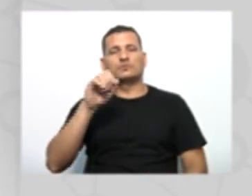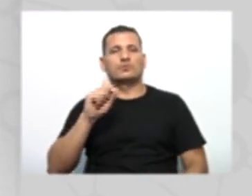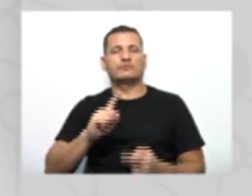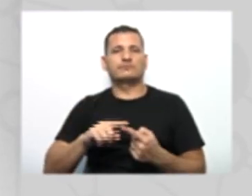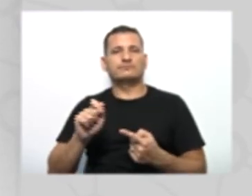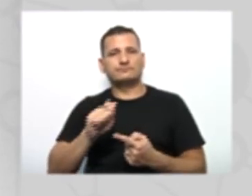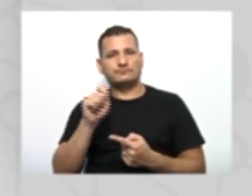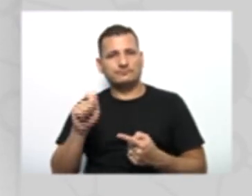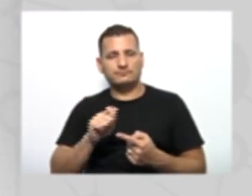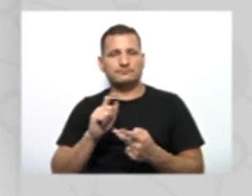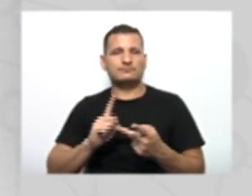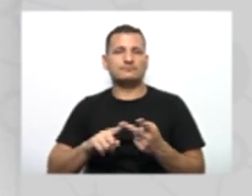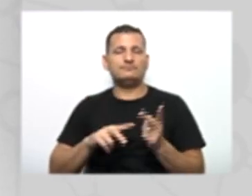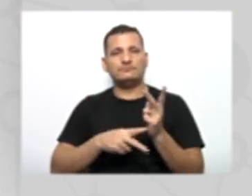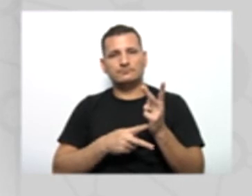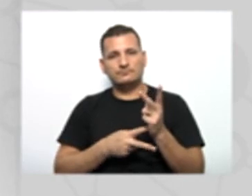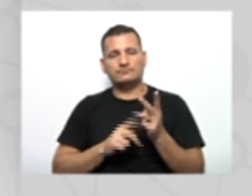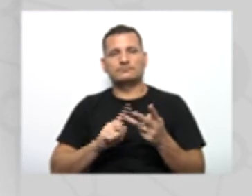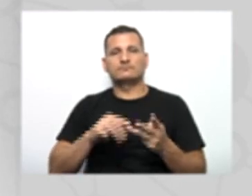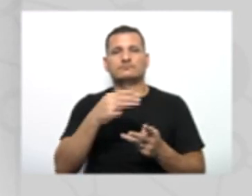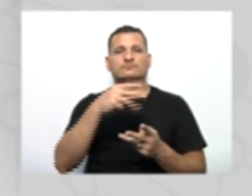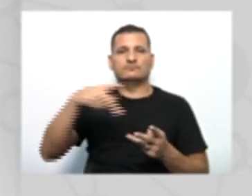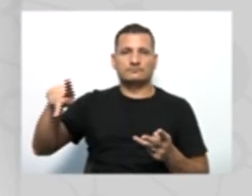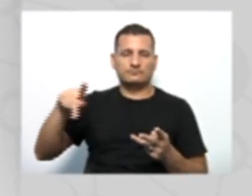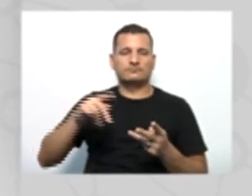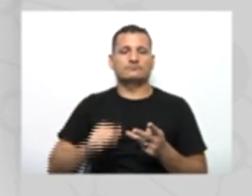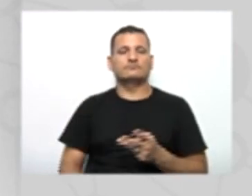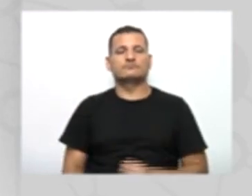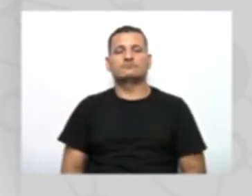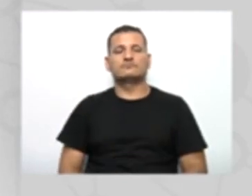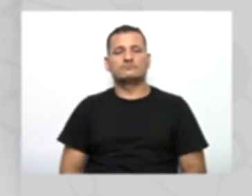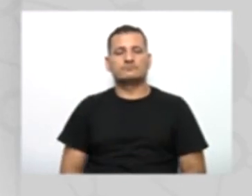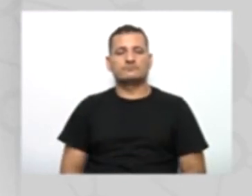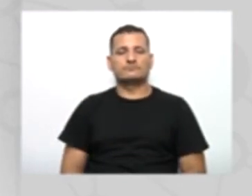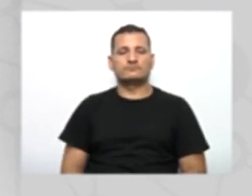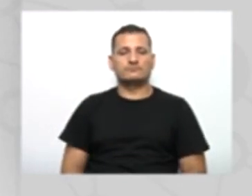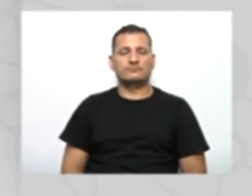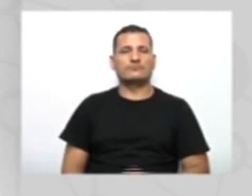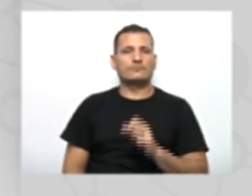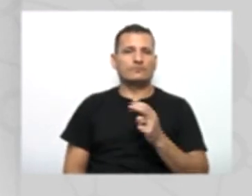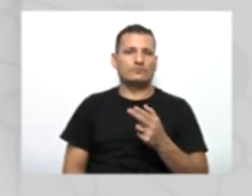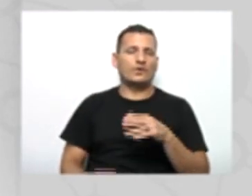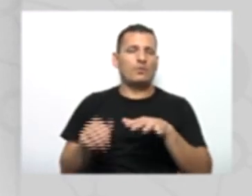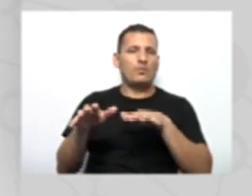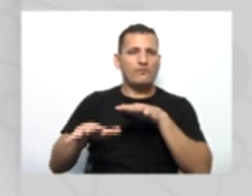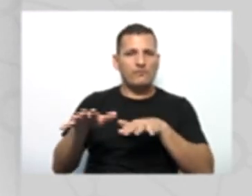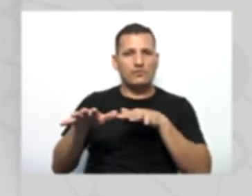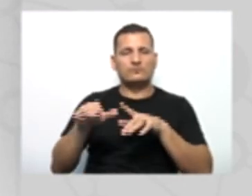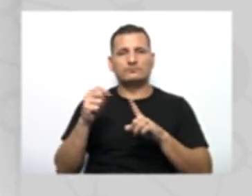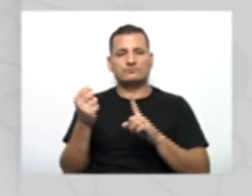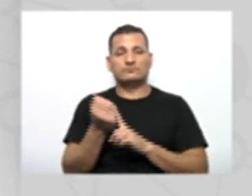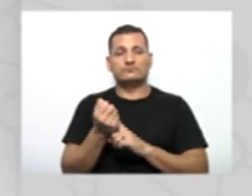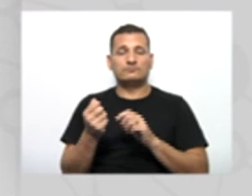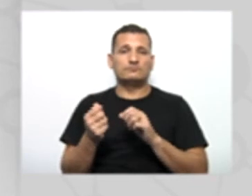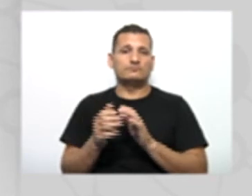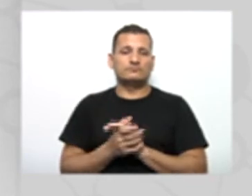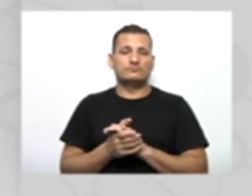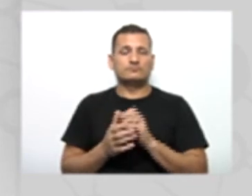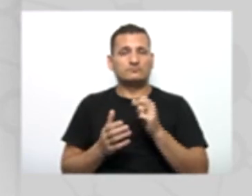mais com tantas pessoas com a ficha suja, podendo participar de eleições,